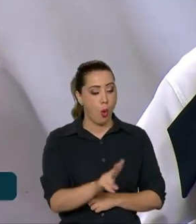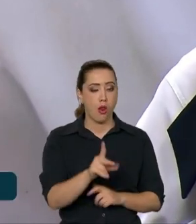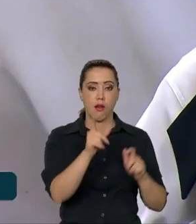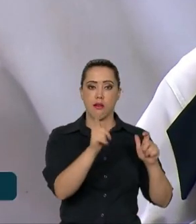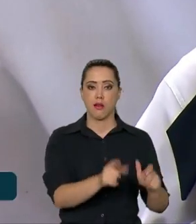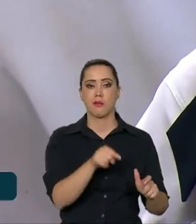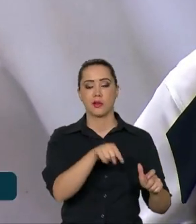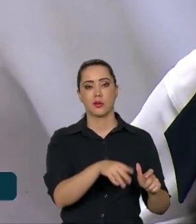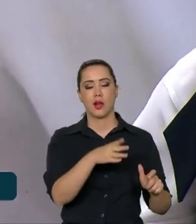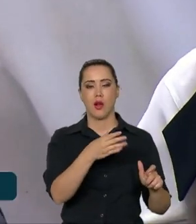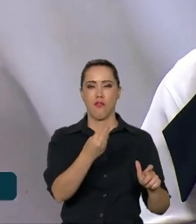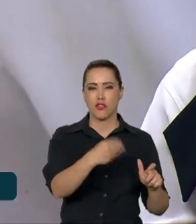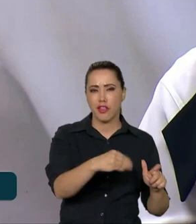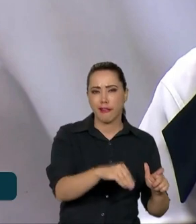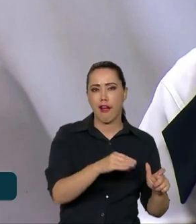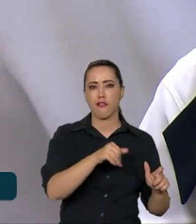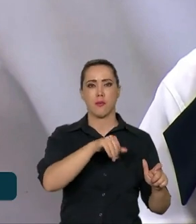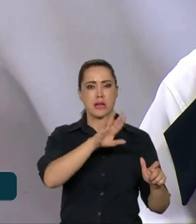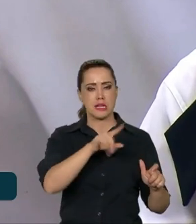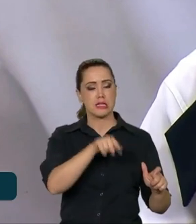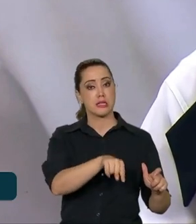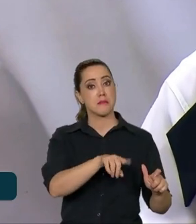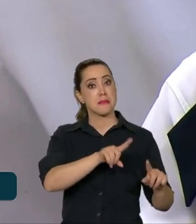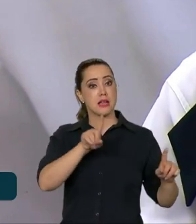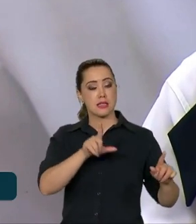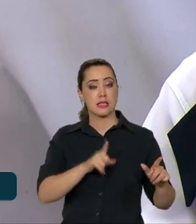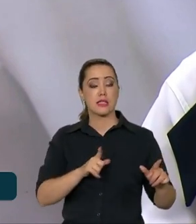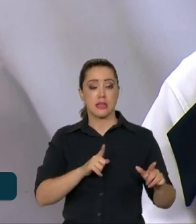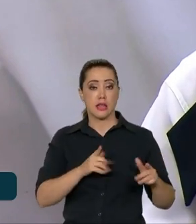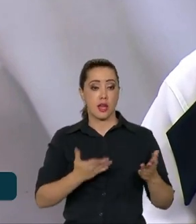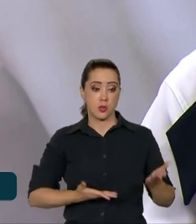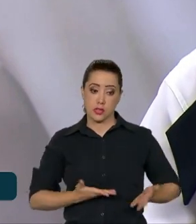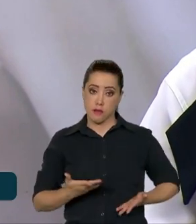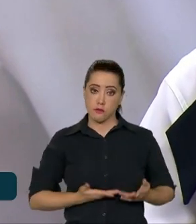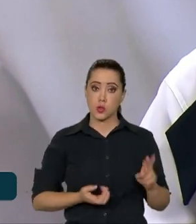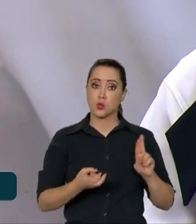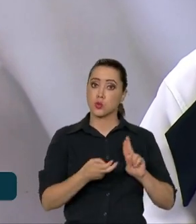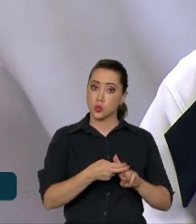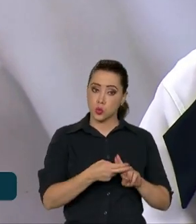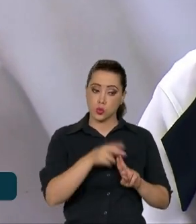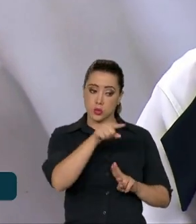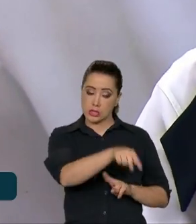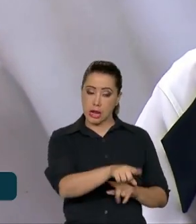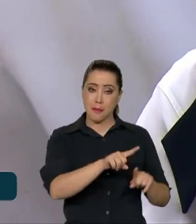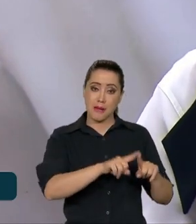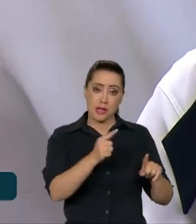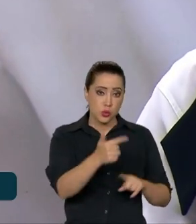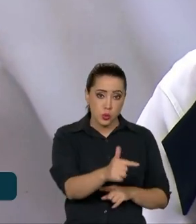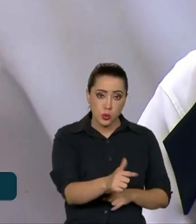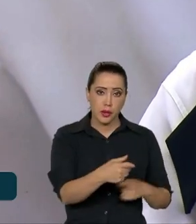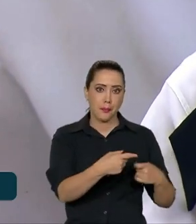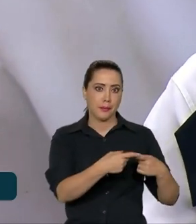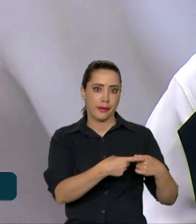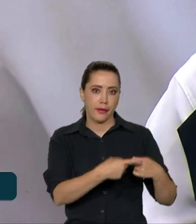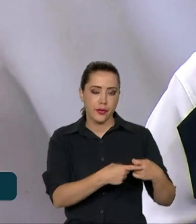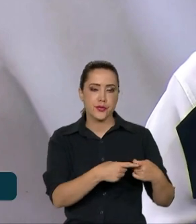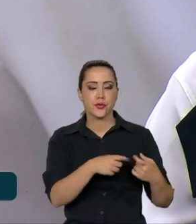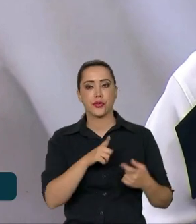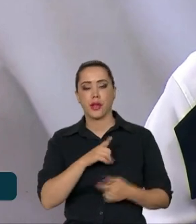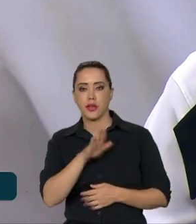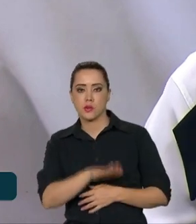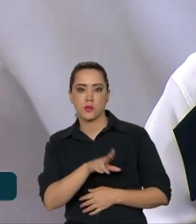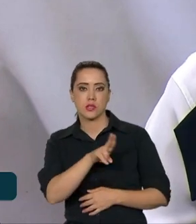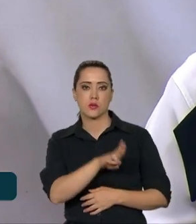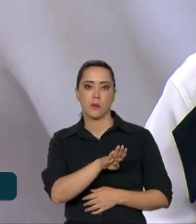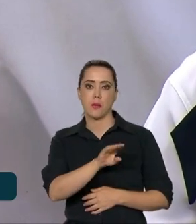que têm um grau de vulnerabilidade, mas que têm os serviços da rede do Sistema Único de Saúde, que tem as unidades básicas de saúde, que tem